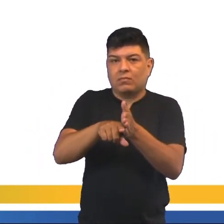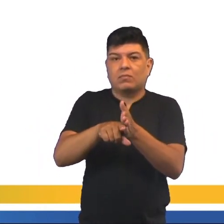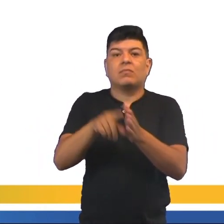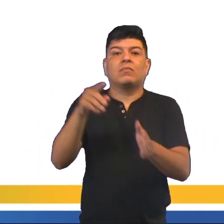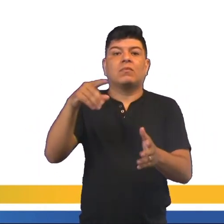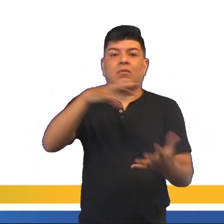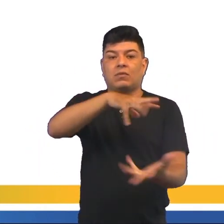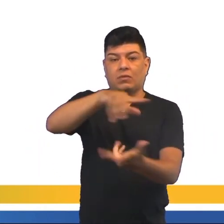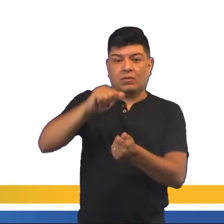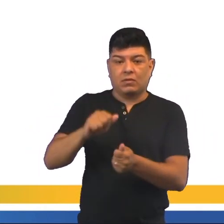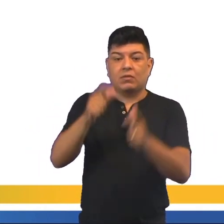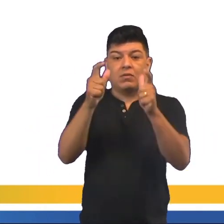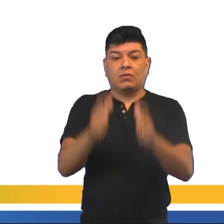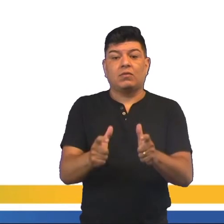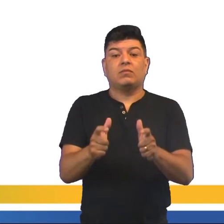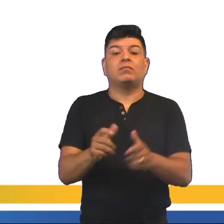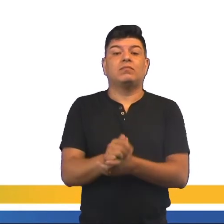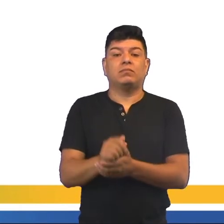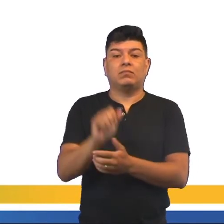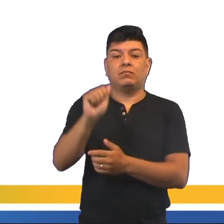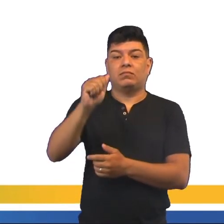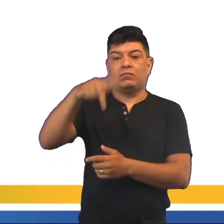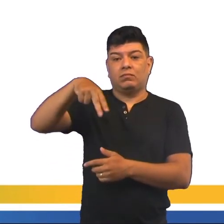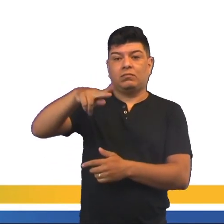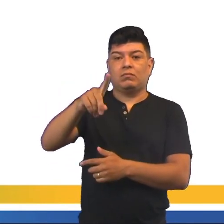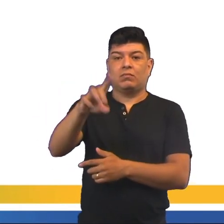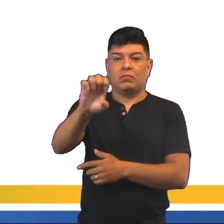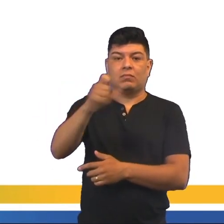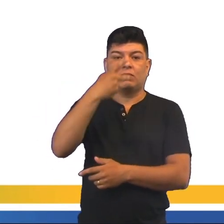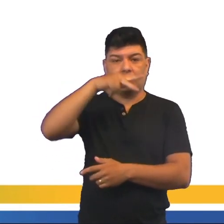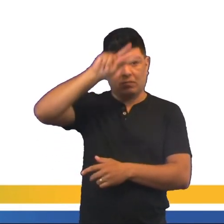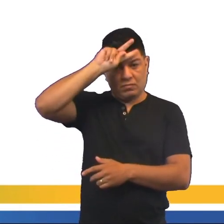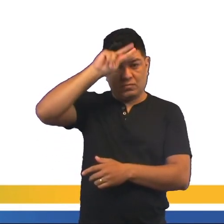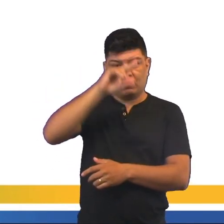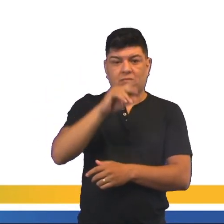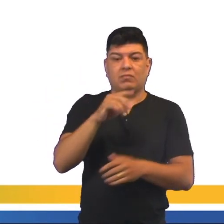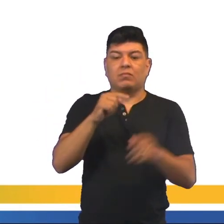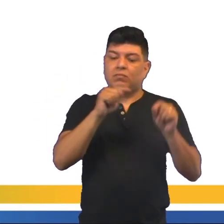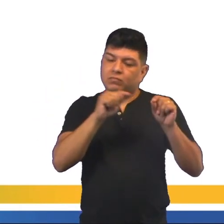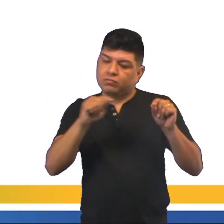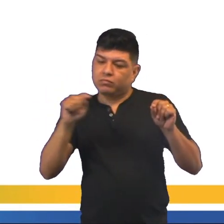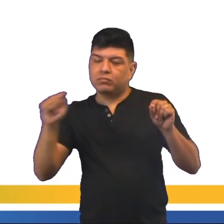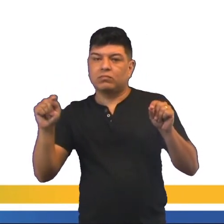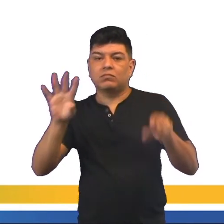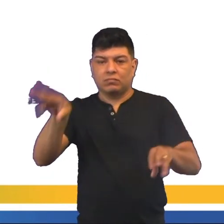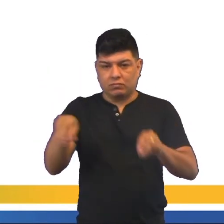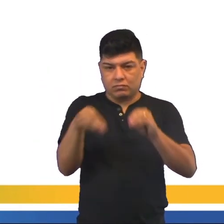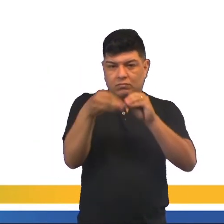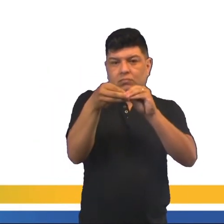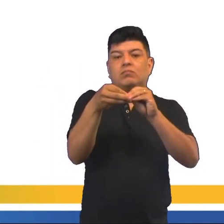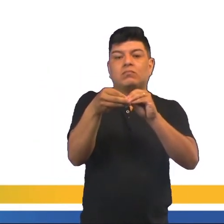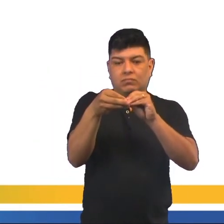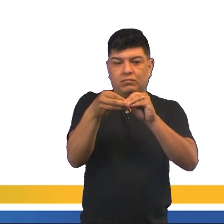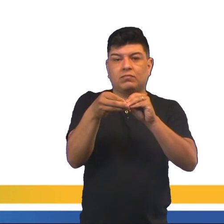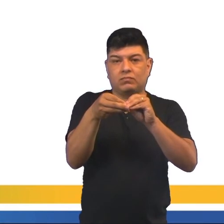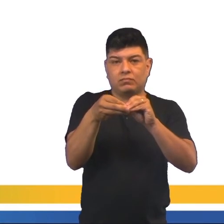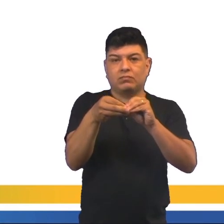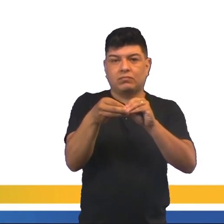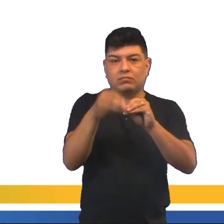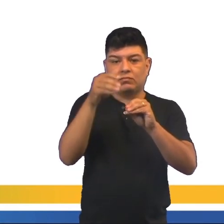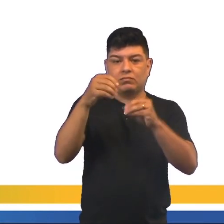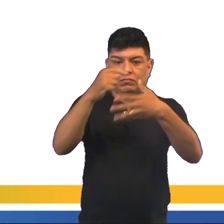Sua nascente localiza-se nos Andes, e aí pontinho, pontinho, para você completar conforme as alternativas